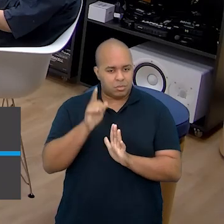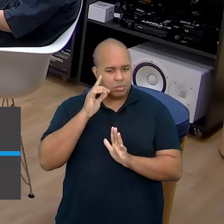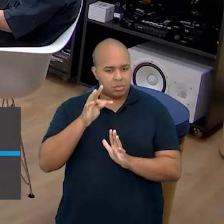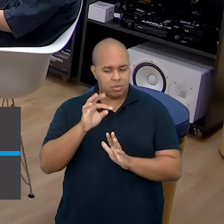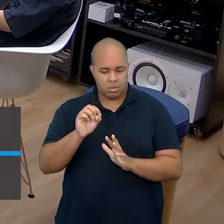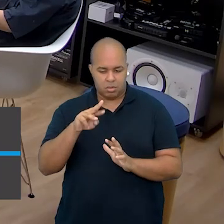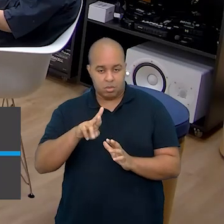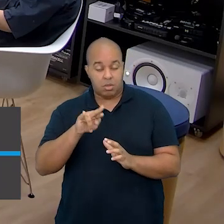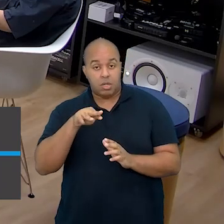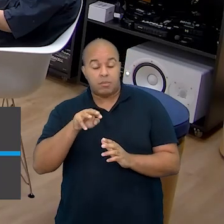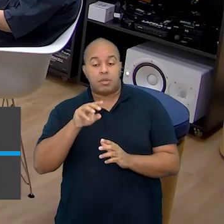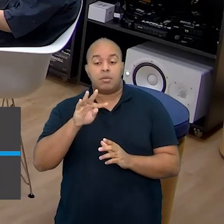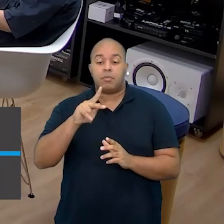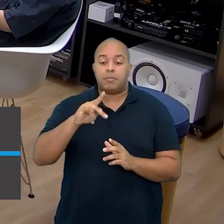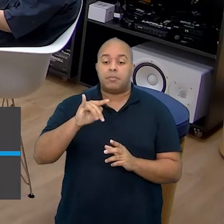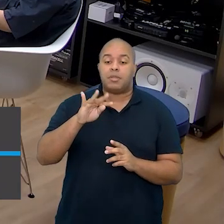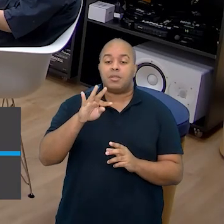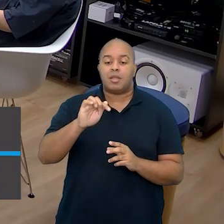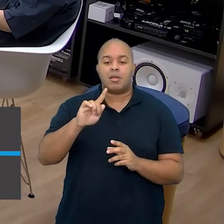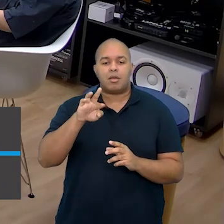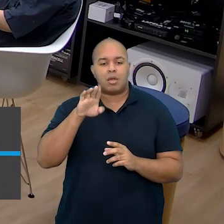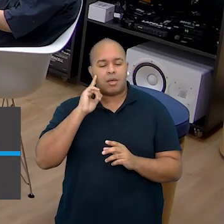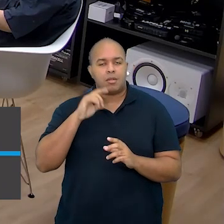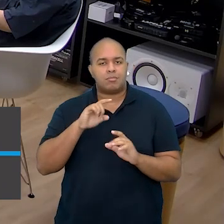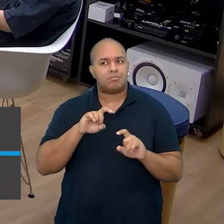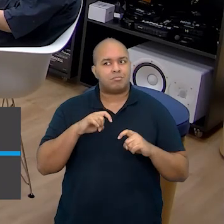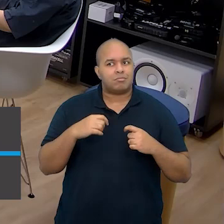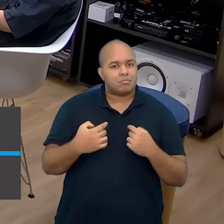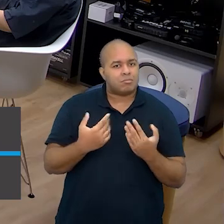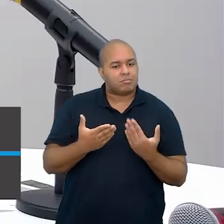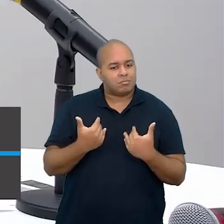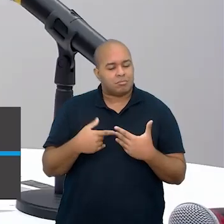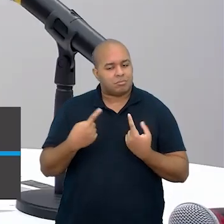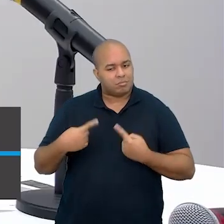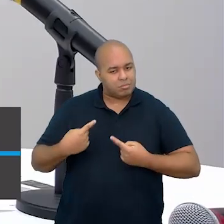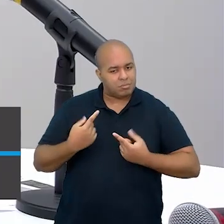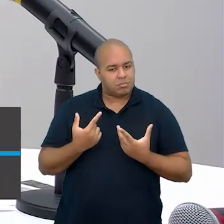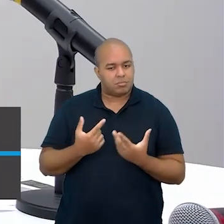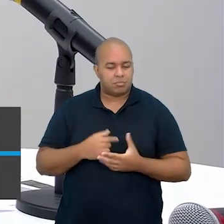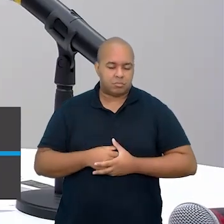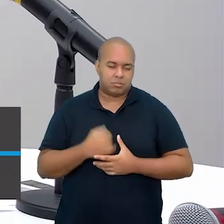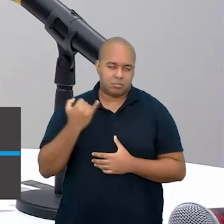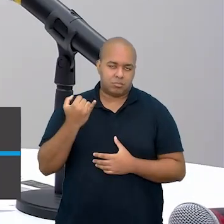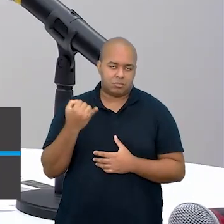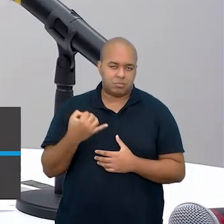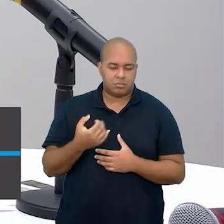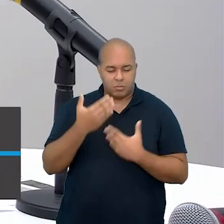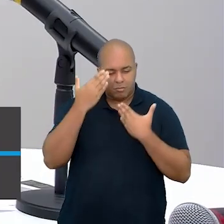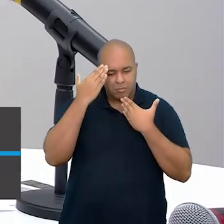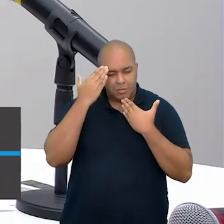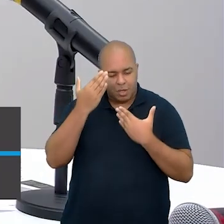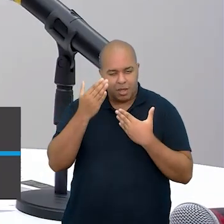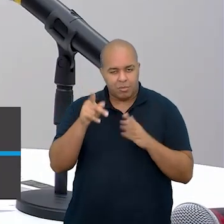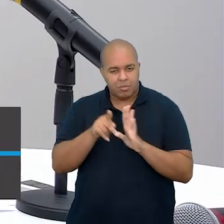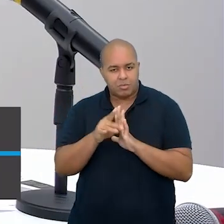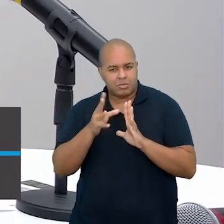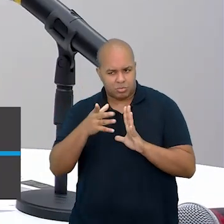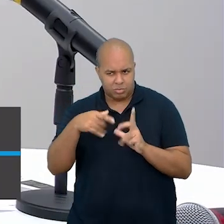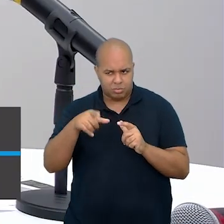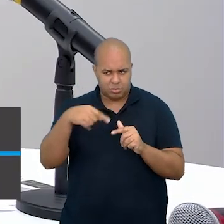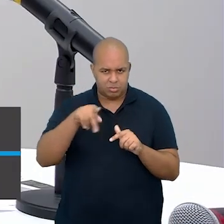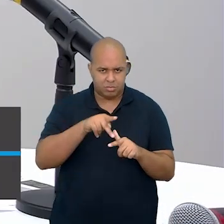de Pitágoras, por exemplo, roda de conversas, desafios, né? Muito importante. Muito obrigado aí a todos